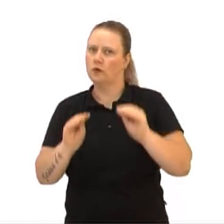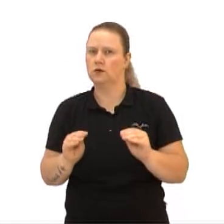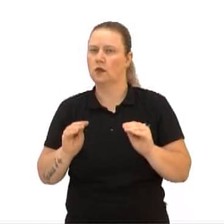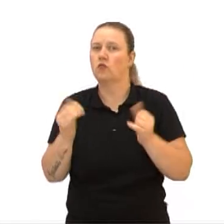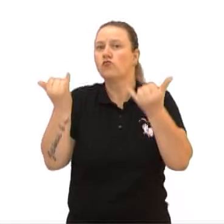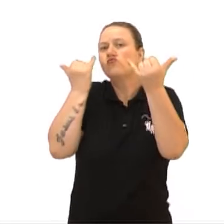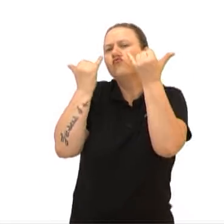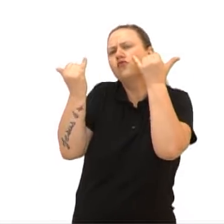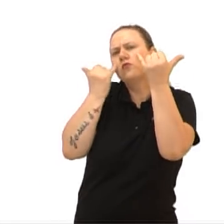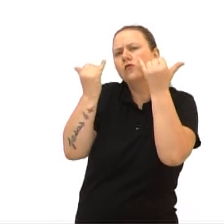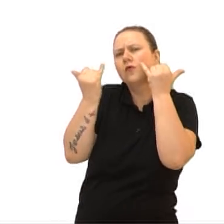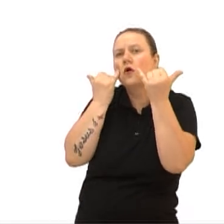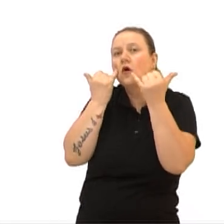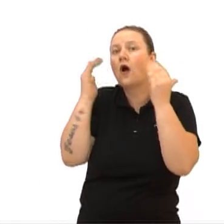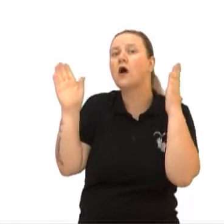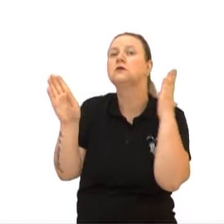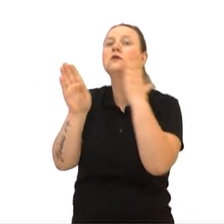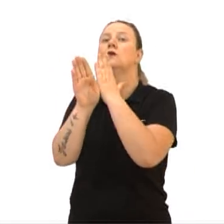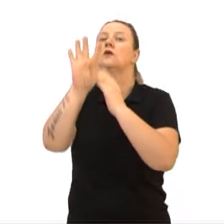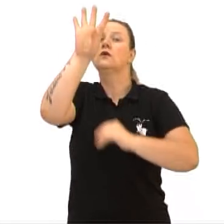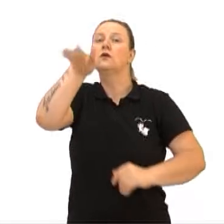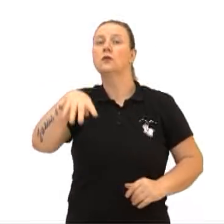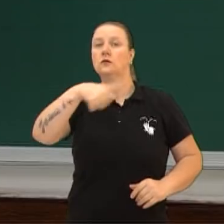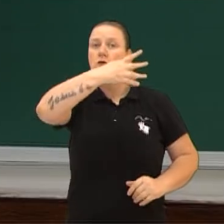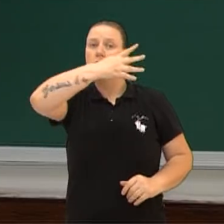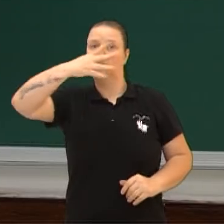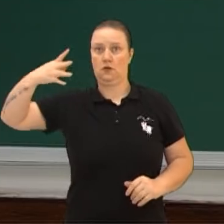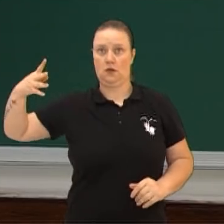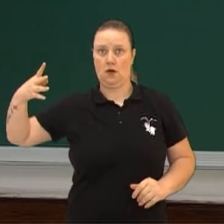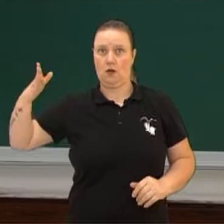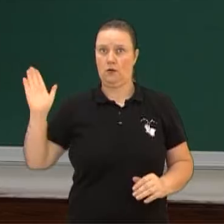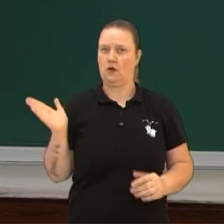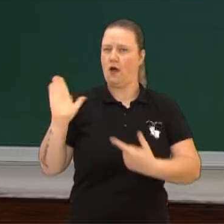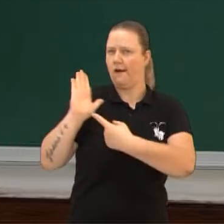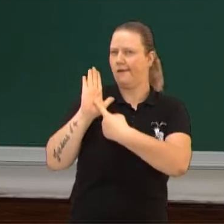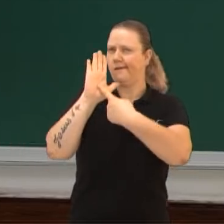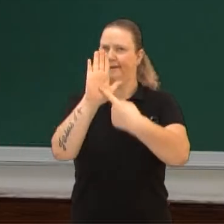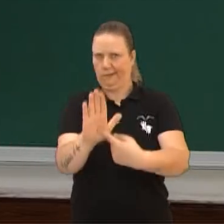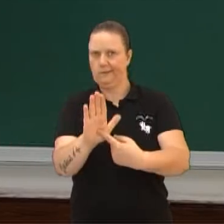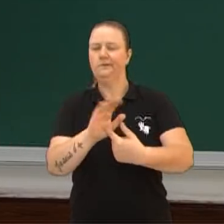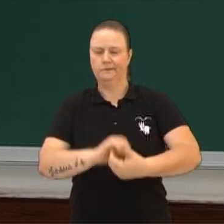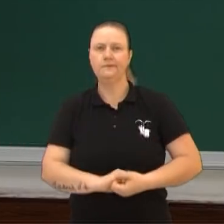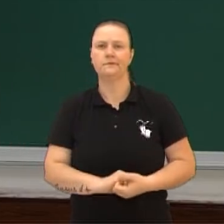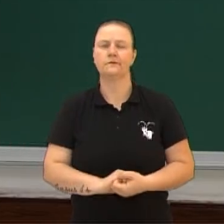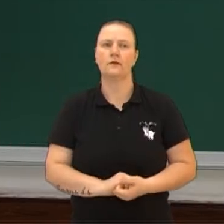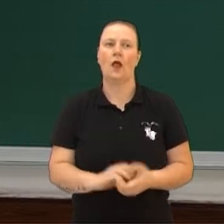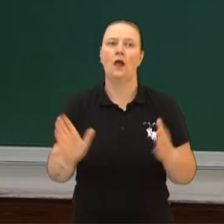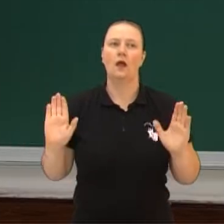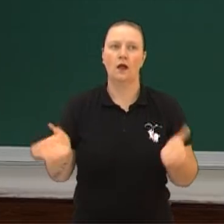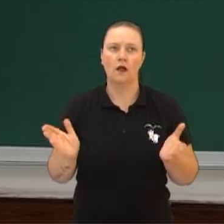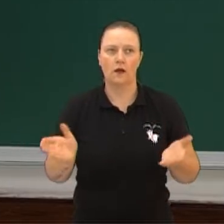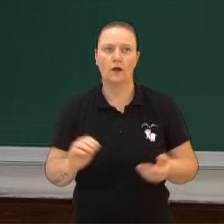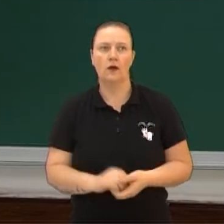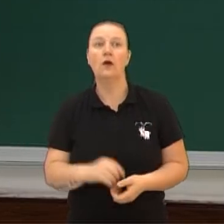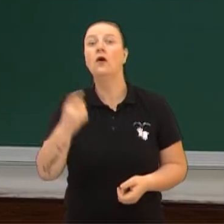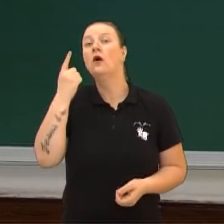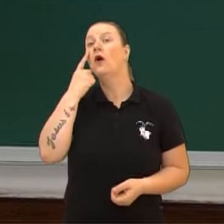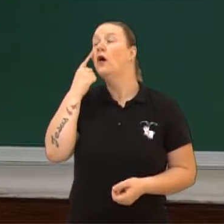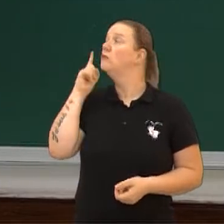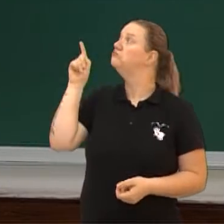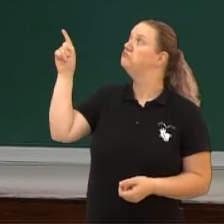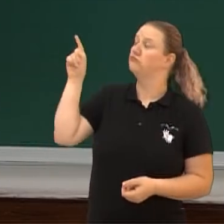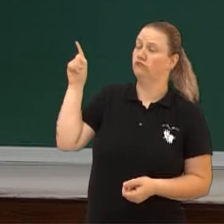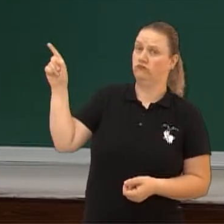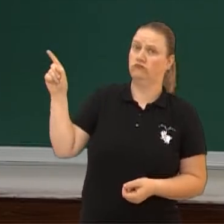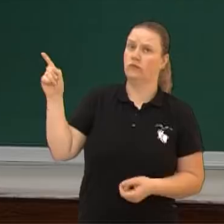né, através do quê? De um gráfico. Então, nós vamos, né, apresentar aí essas informações, tá bom? Então, vamos lá. Olha só como é que ficou